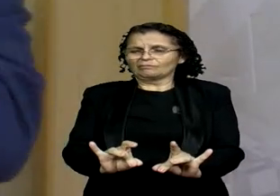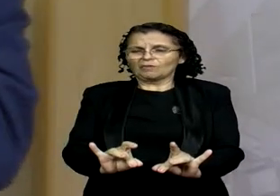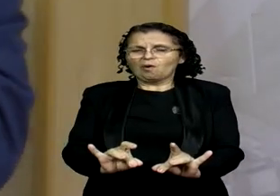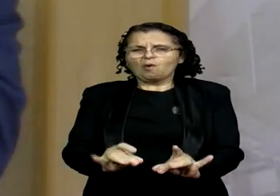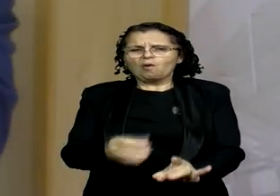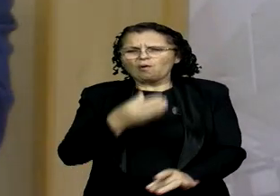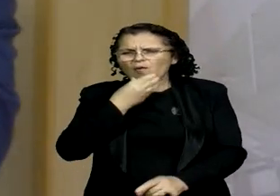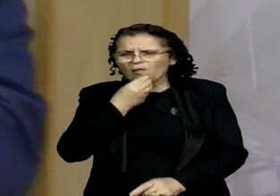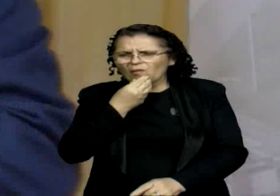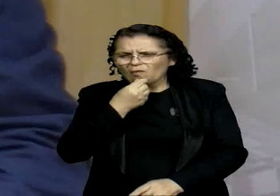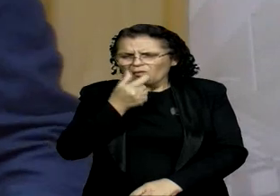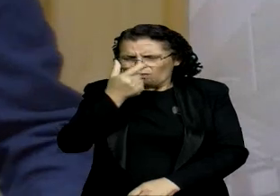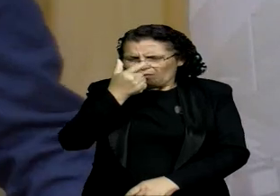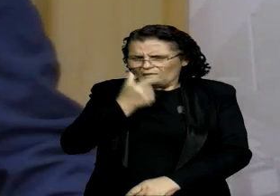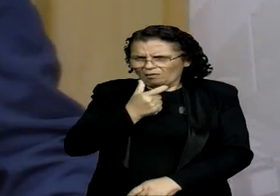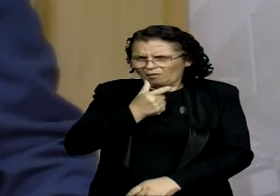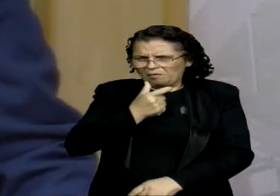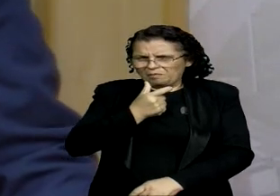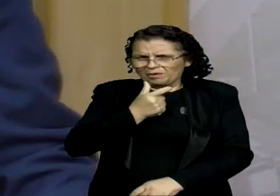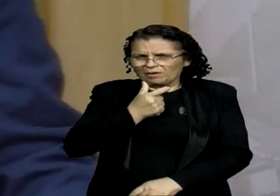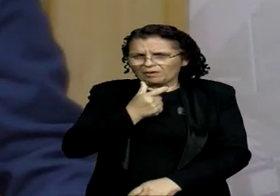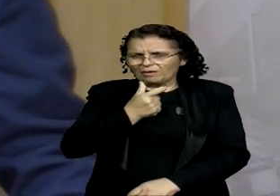homem dizer que,